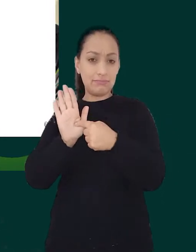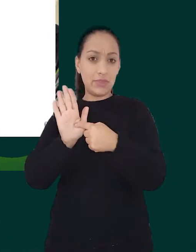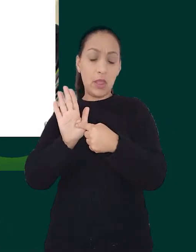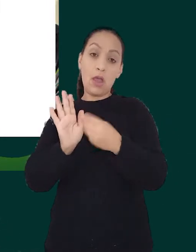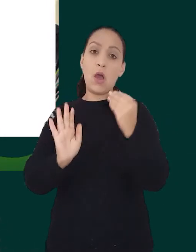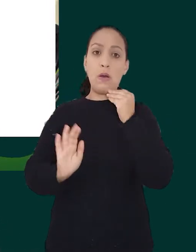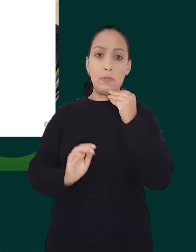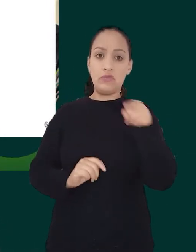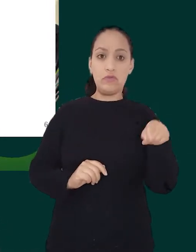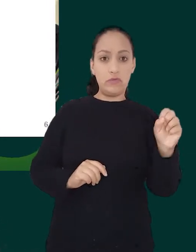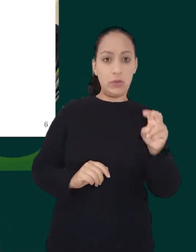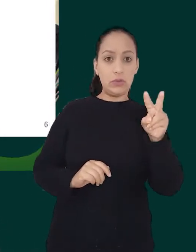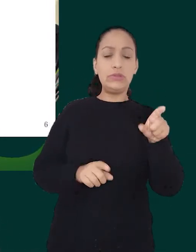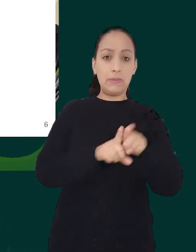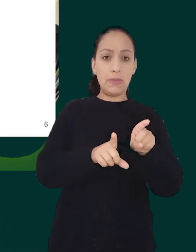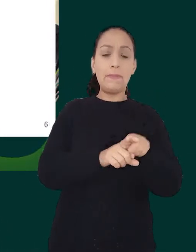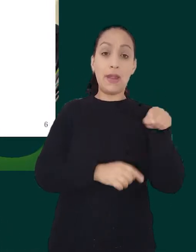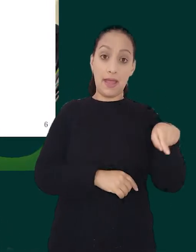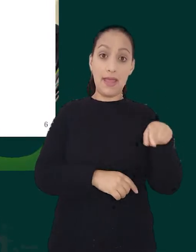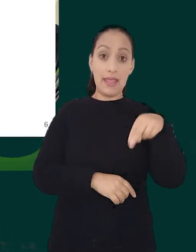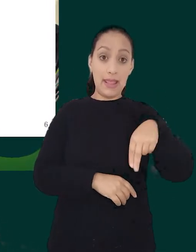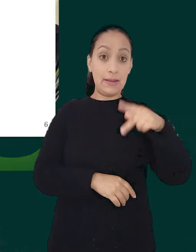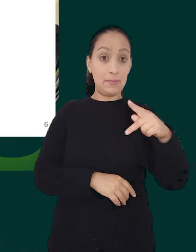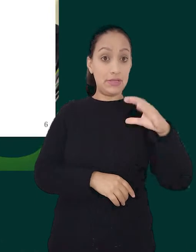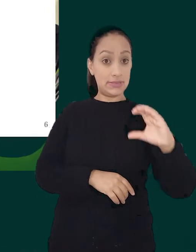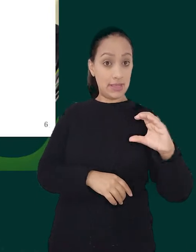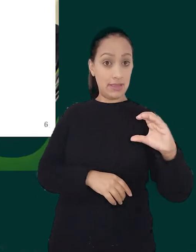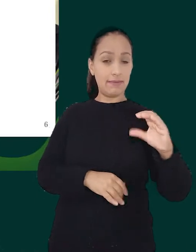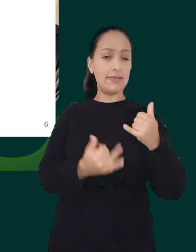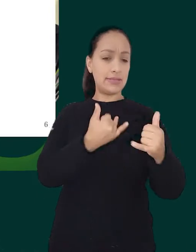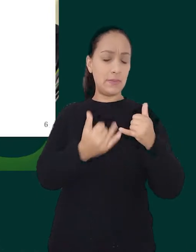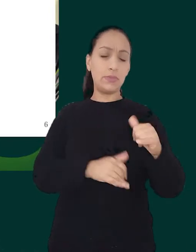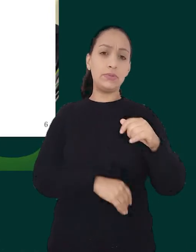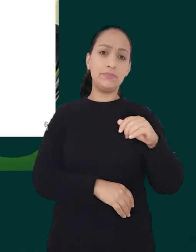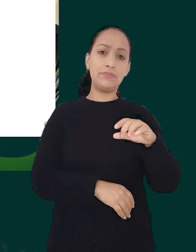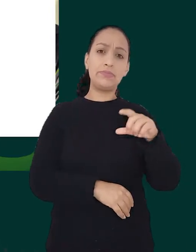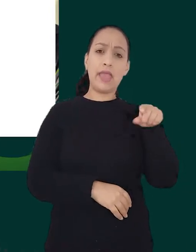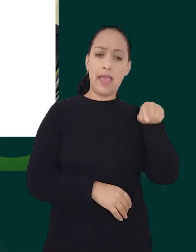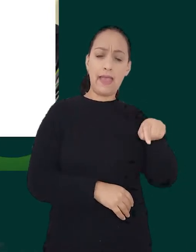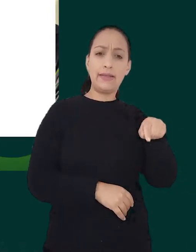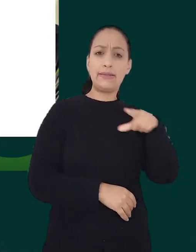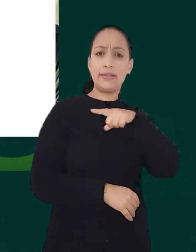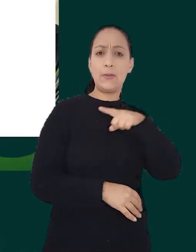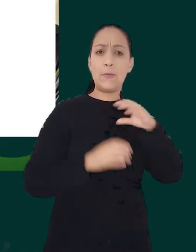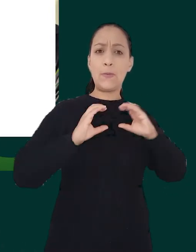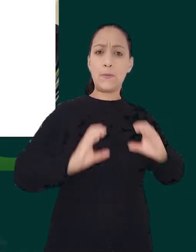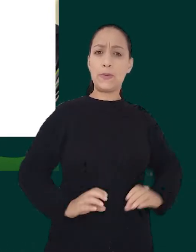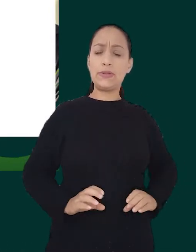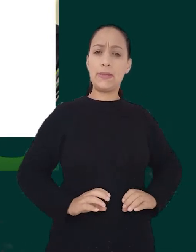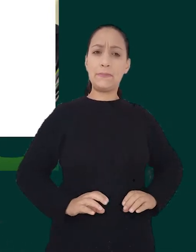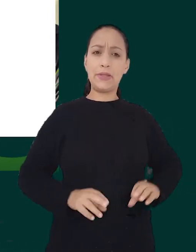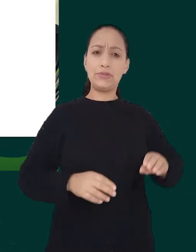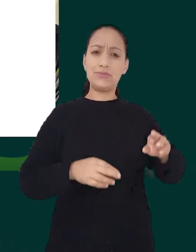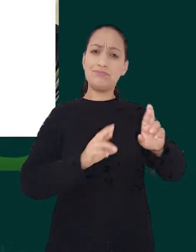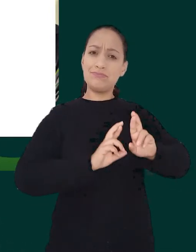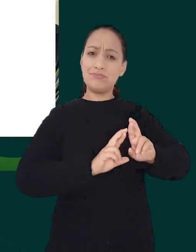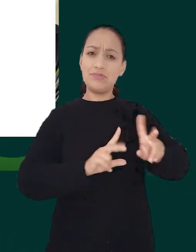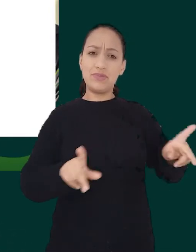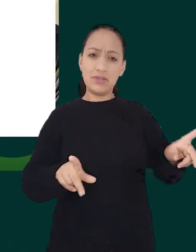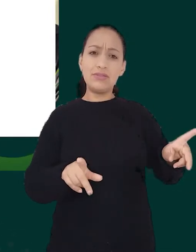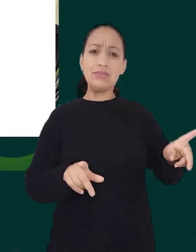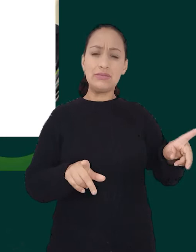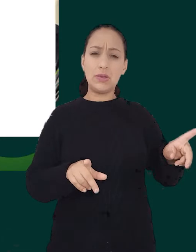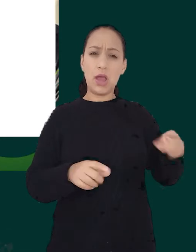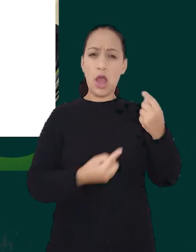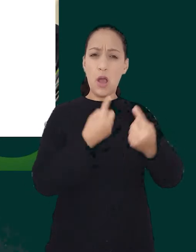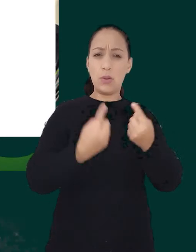também, que quando tu tem um NPC que tem um comportamento adverso, em alguns jogos fica muito